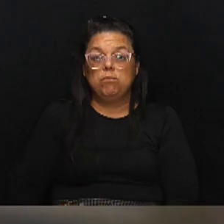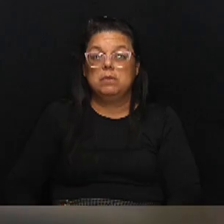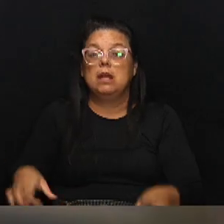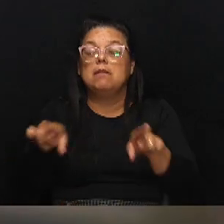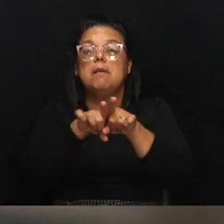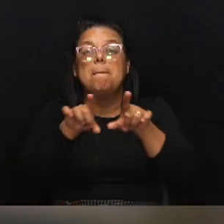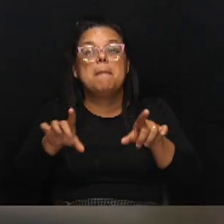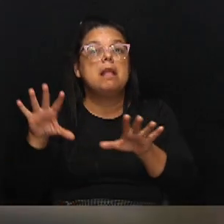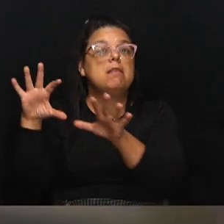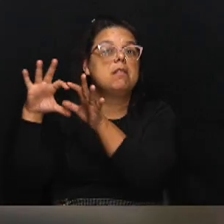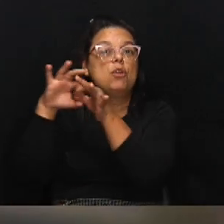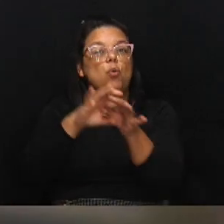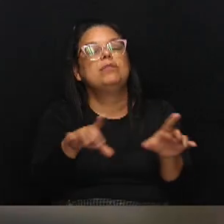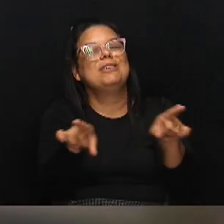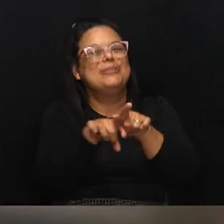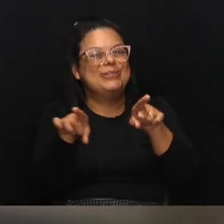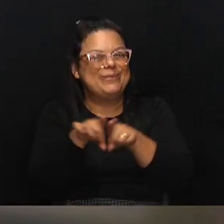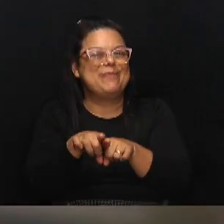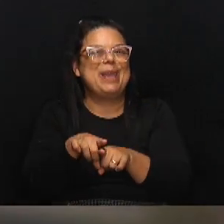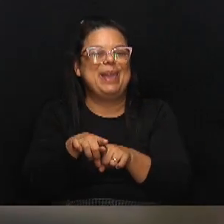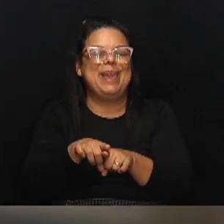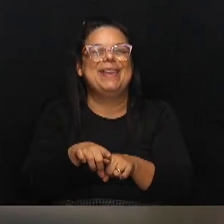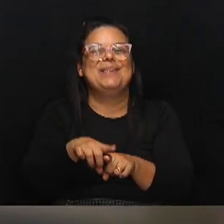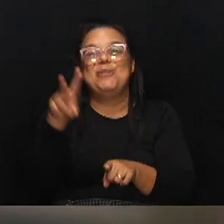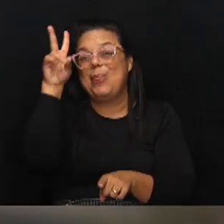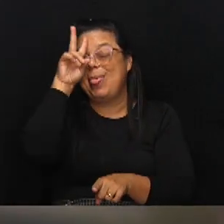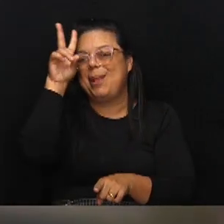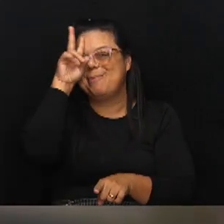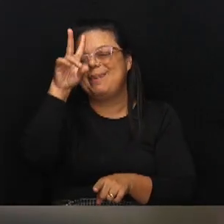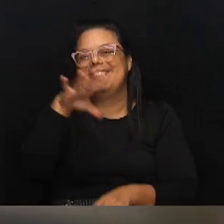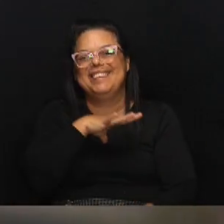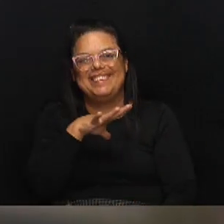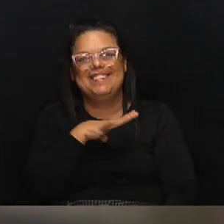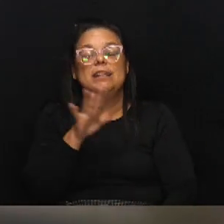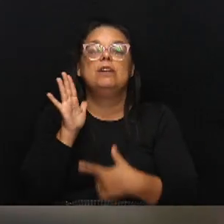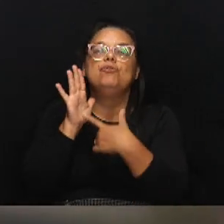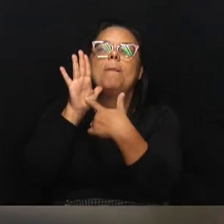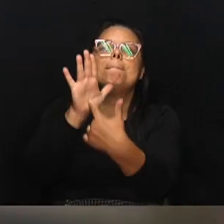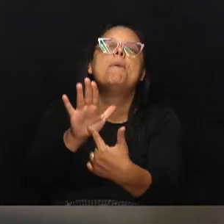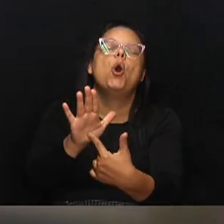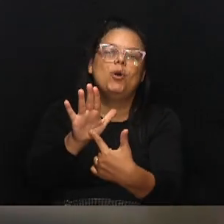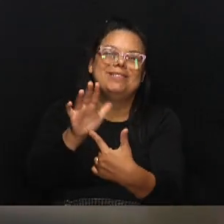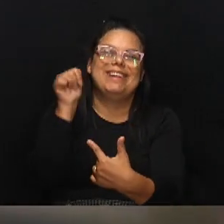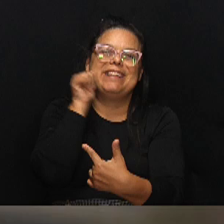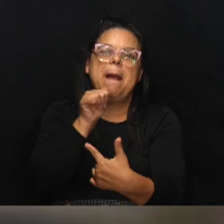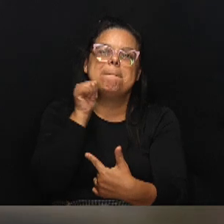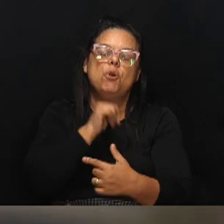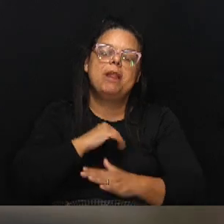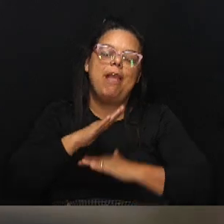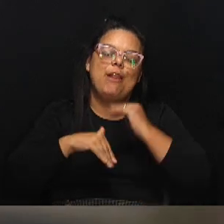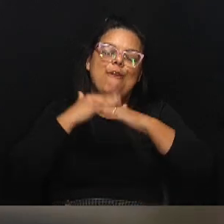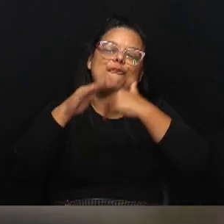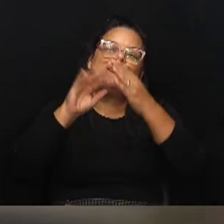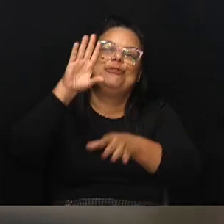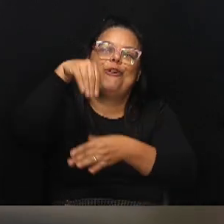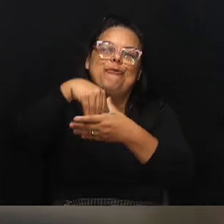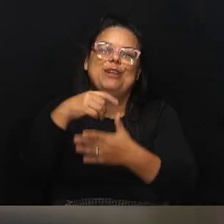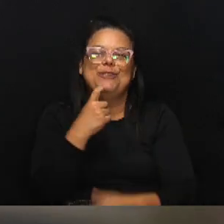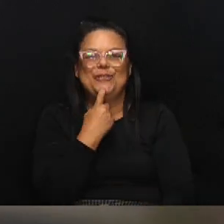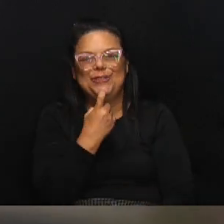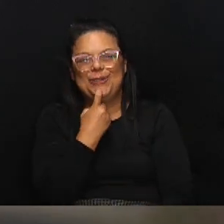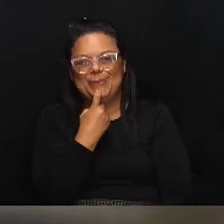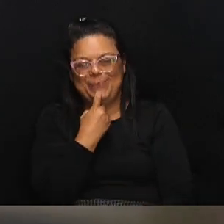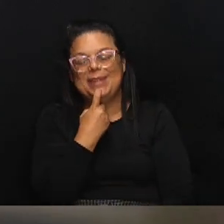contexto, este episódio de Memórias da Cidade mostra a evolução da mulher em Campinas a partir